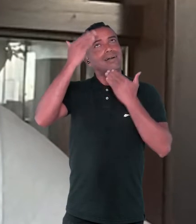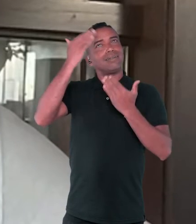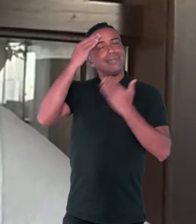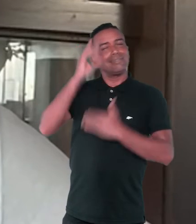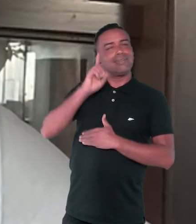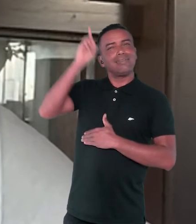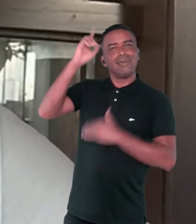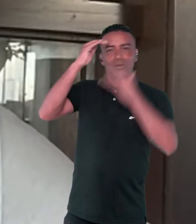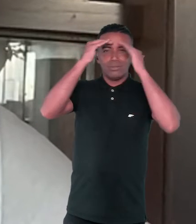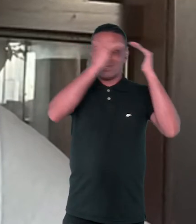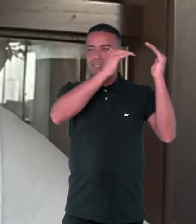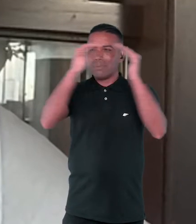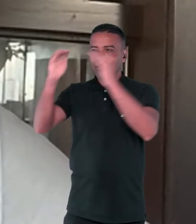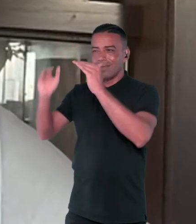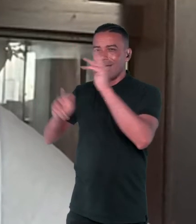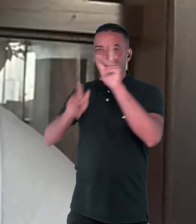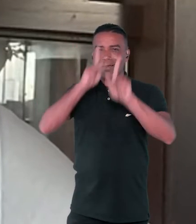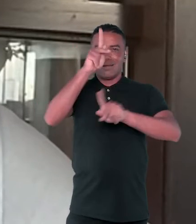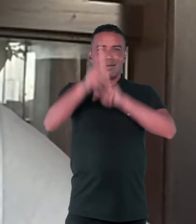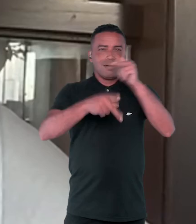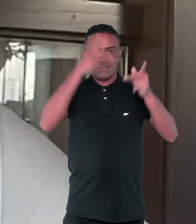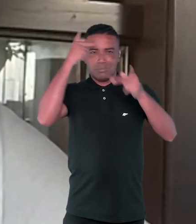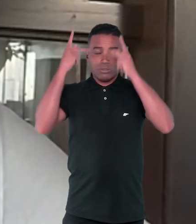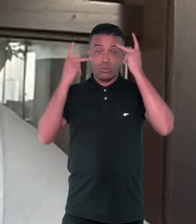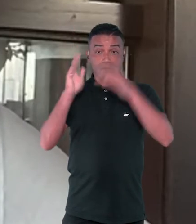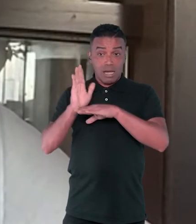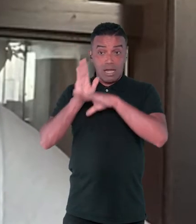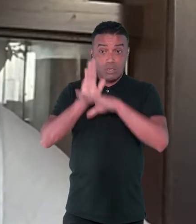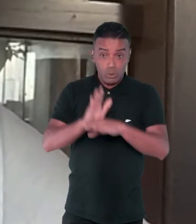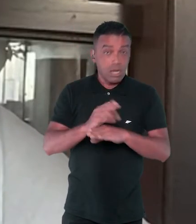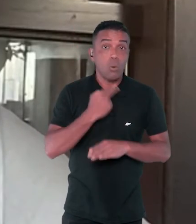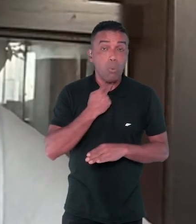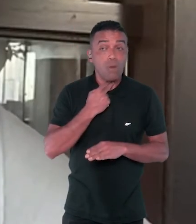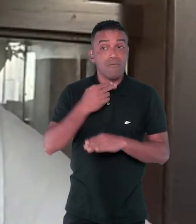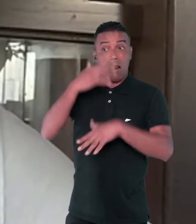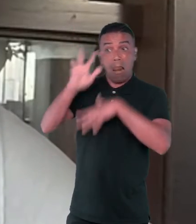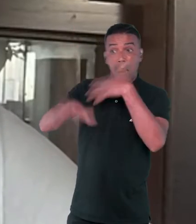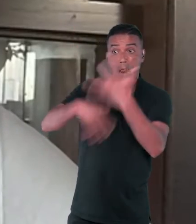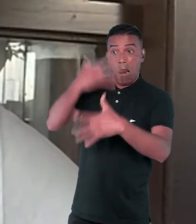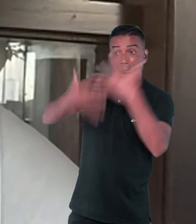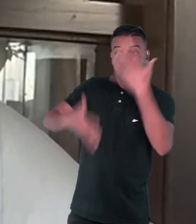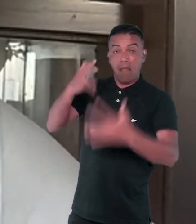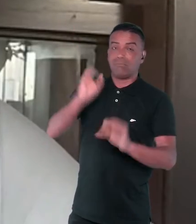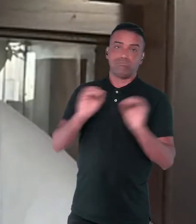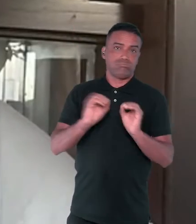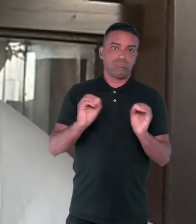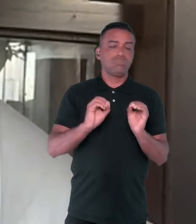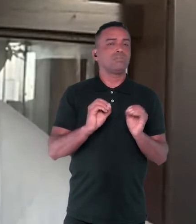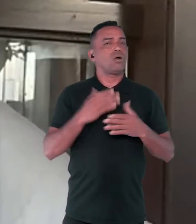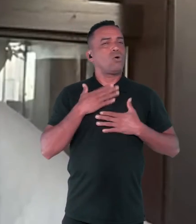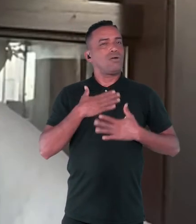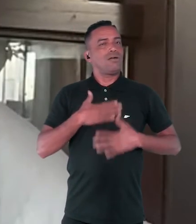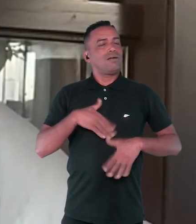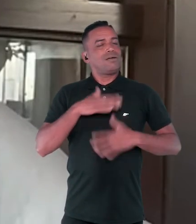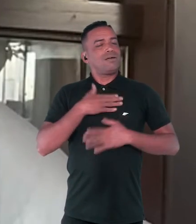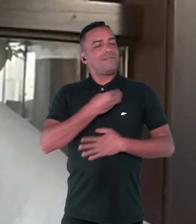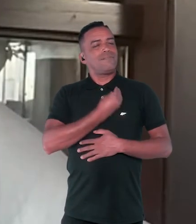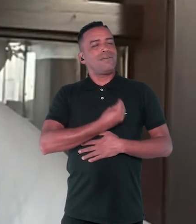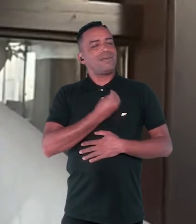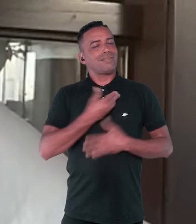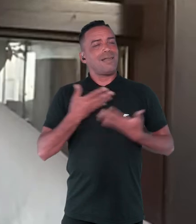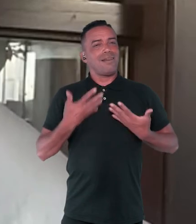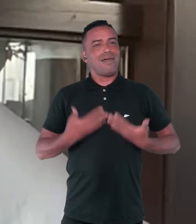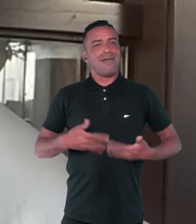a Deus, respeitar as pessoas, se não puder ajudar, não atrapalhar, e viver levemente,